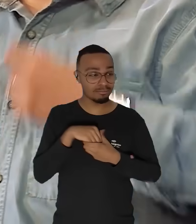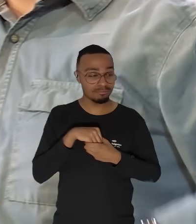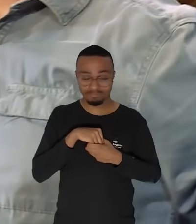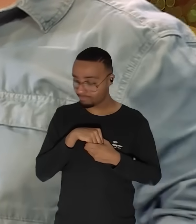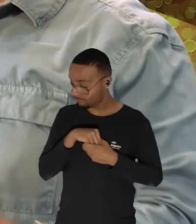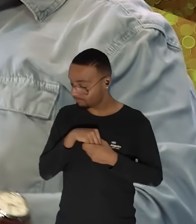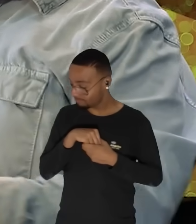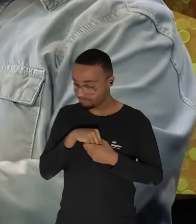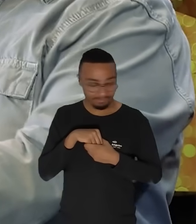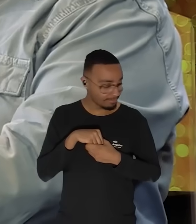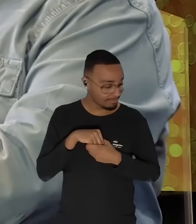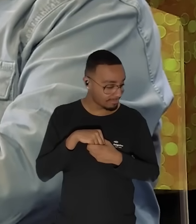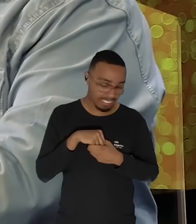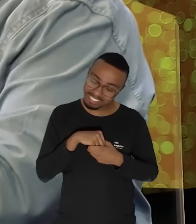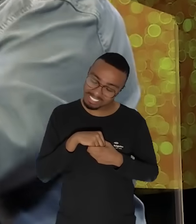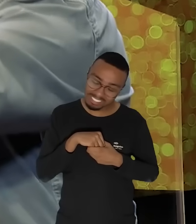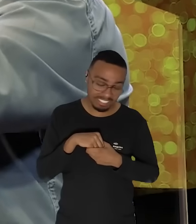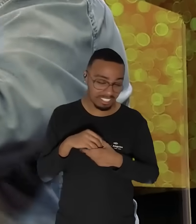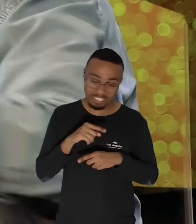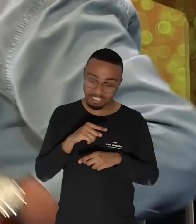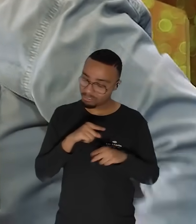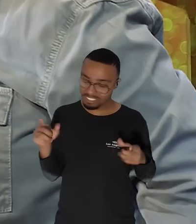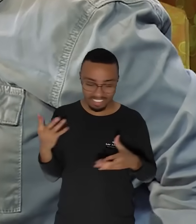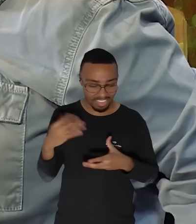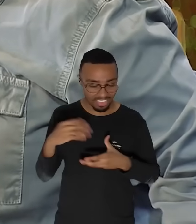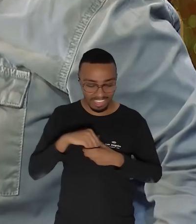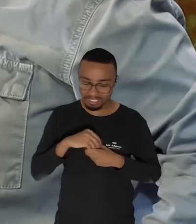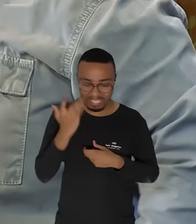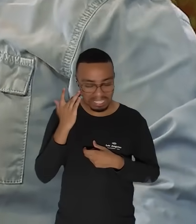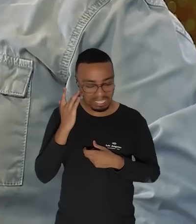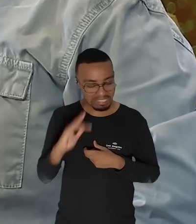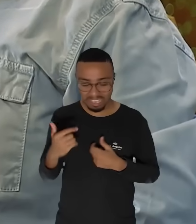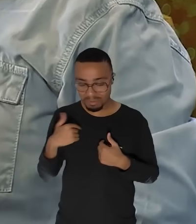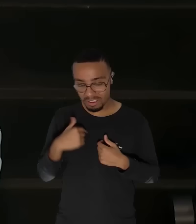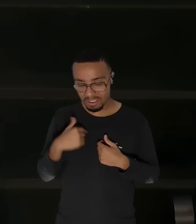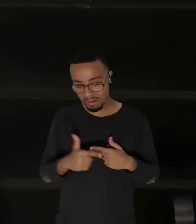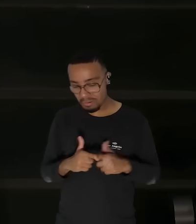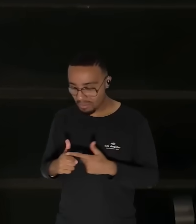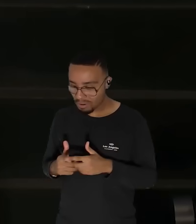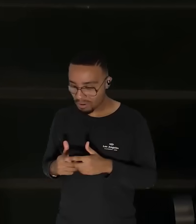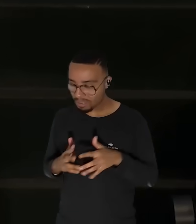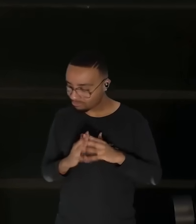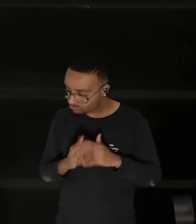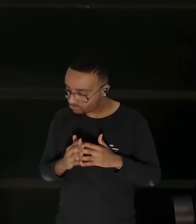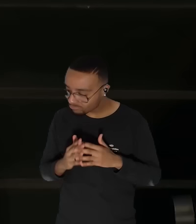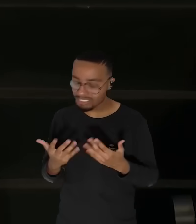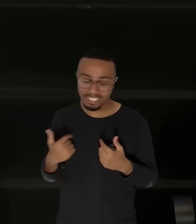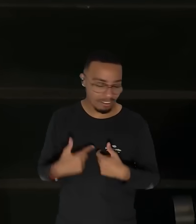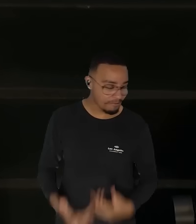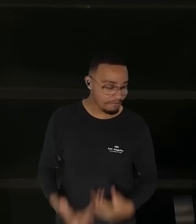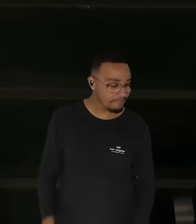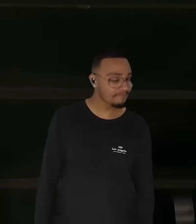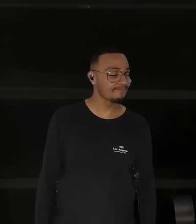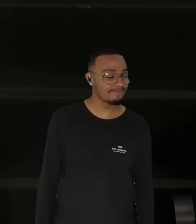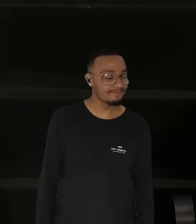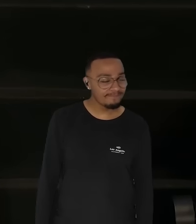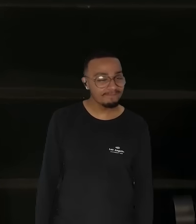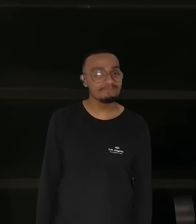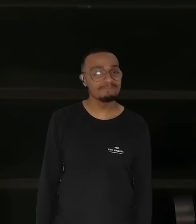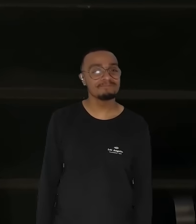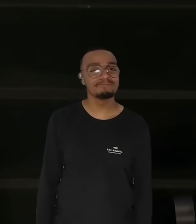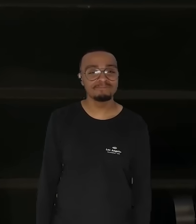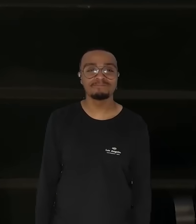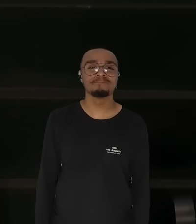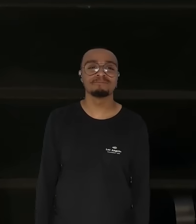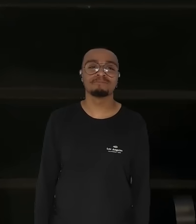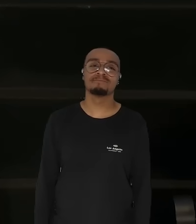e a pessoa fala assim: nossa, como eu queria ter esse carrão aí. E a pessoa não faz ideia que você está dormindo porque não